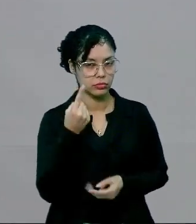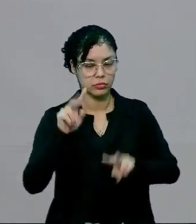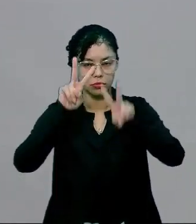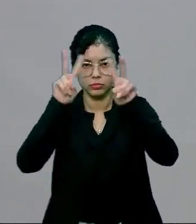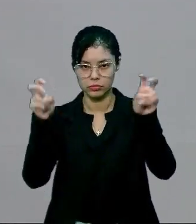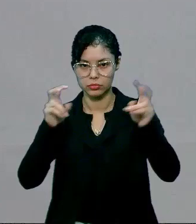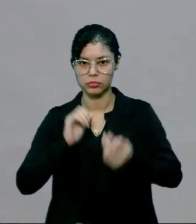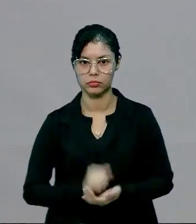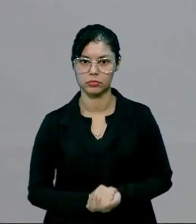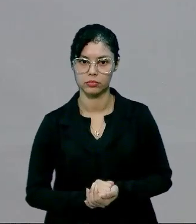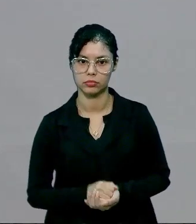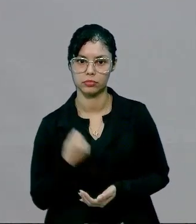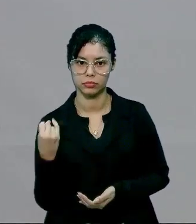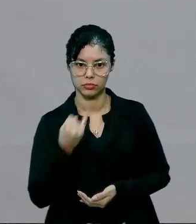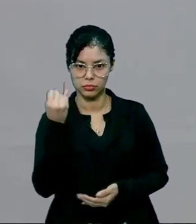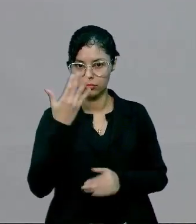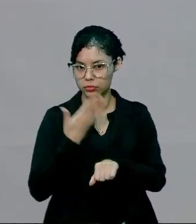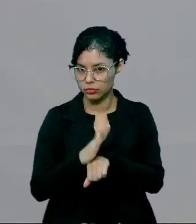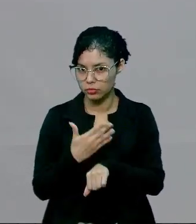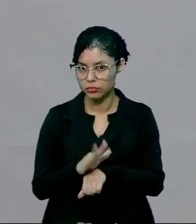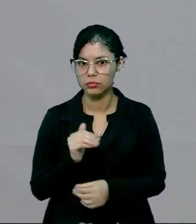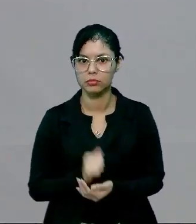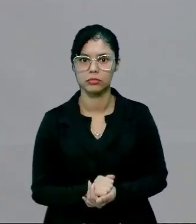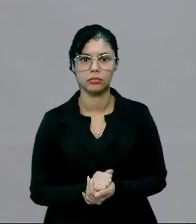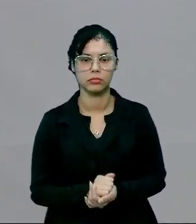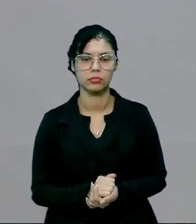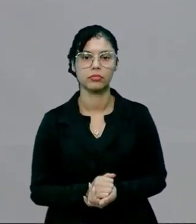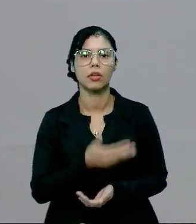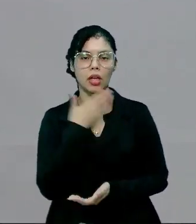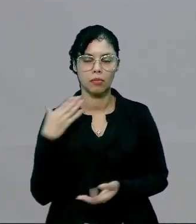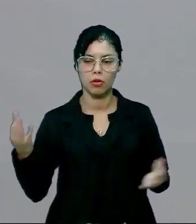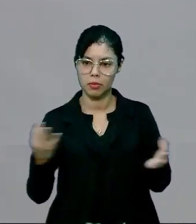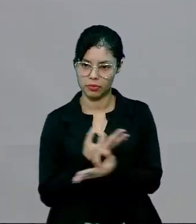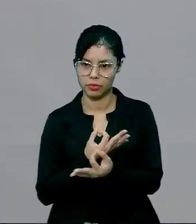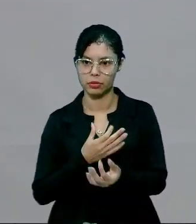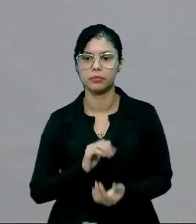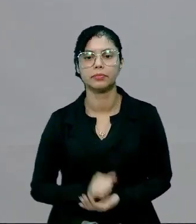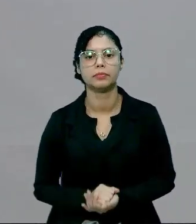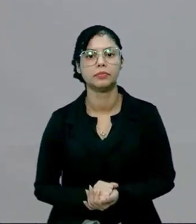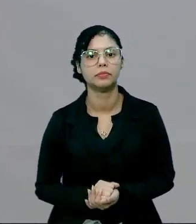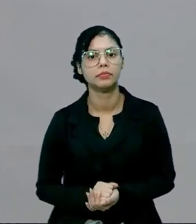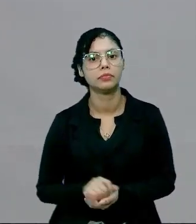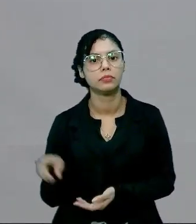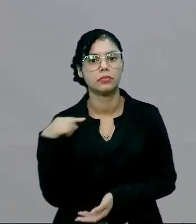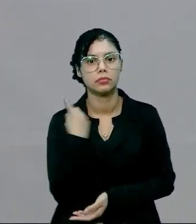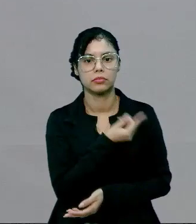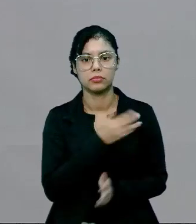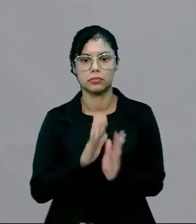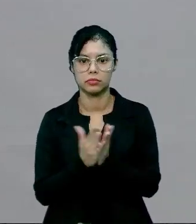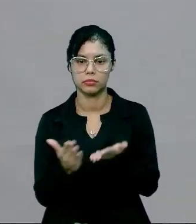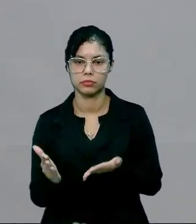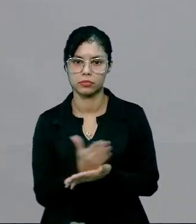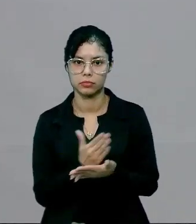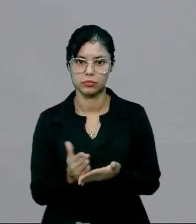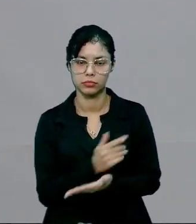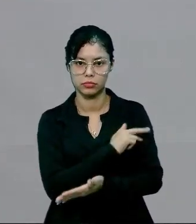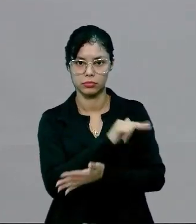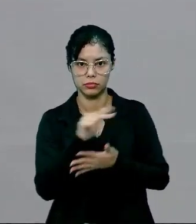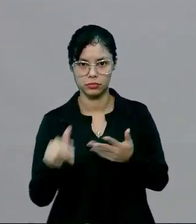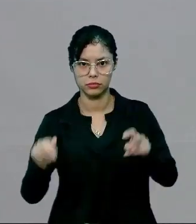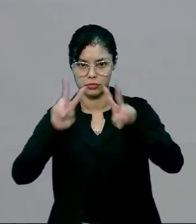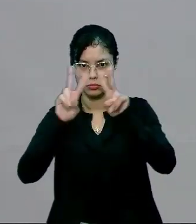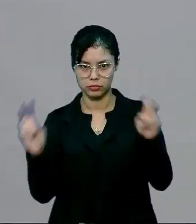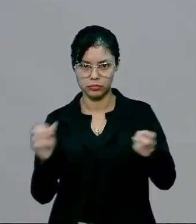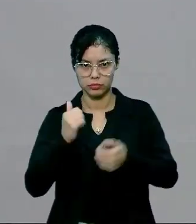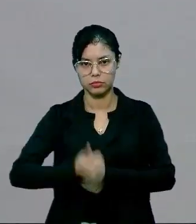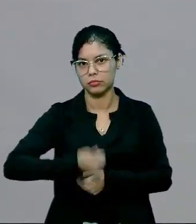essa temática. É importante treinar, porque é a prática que aperfeiçoa. Nós temos aqui no nosso livro A Prova Enem diversos